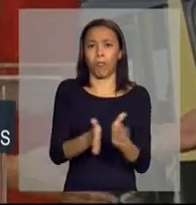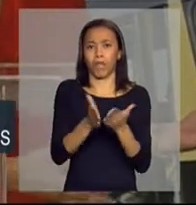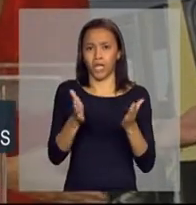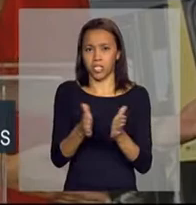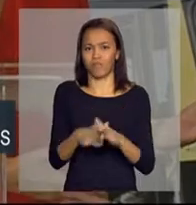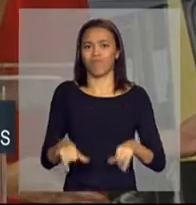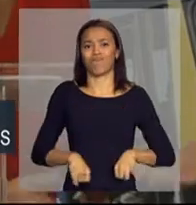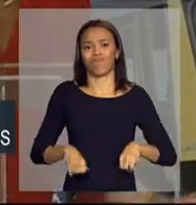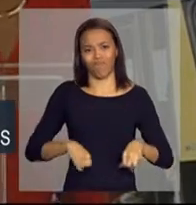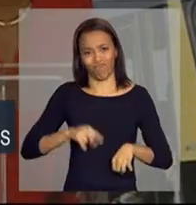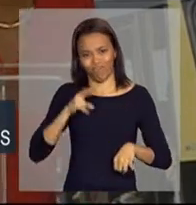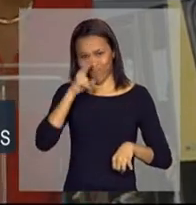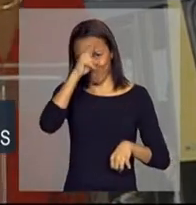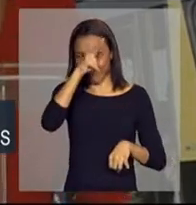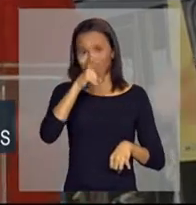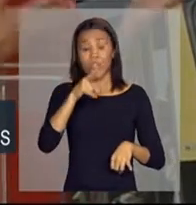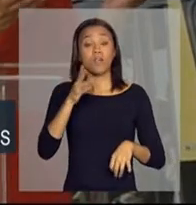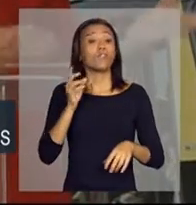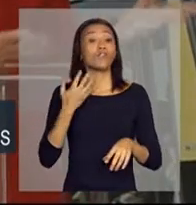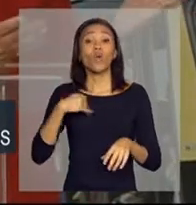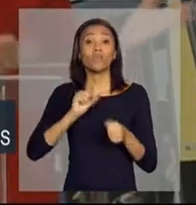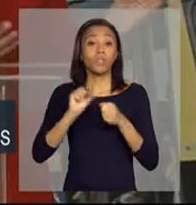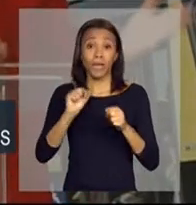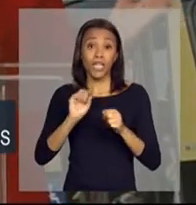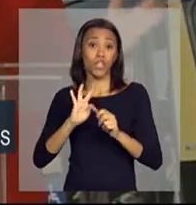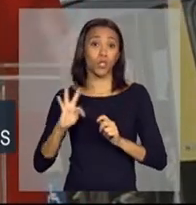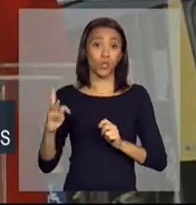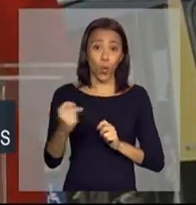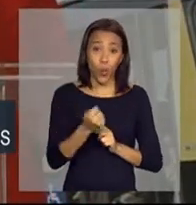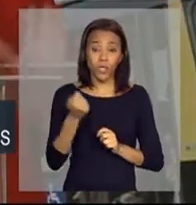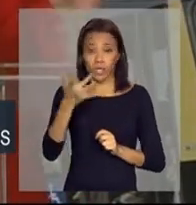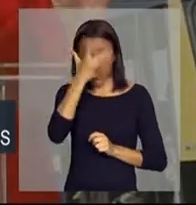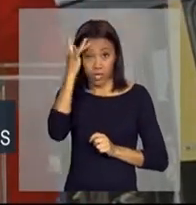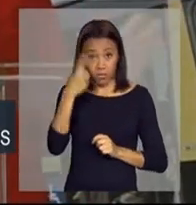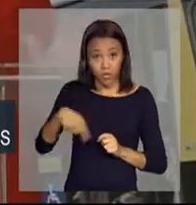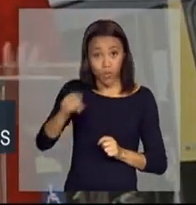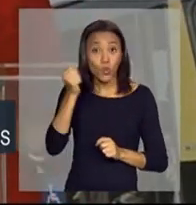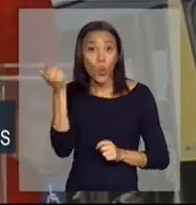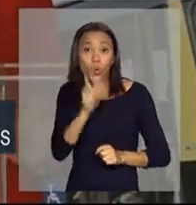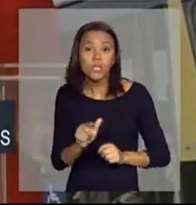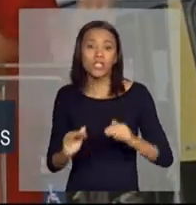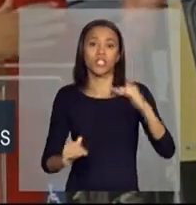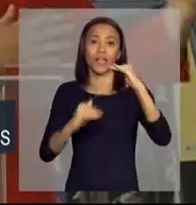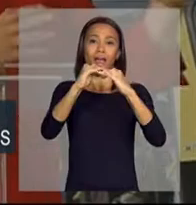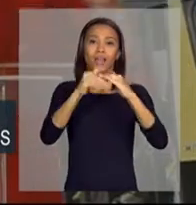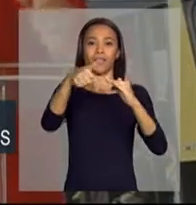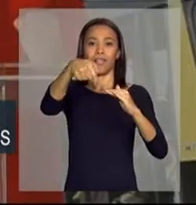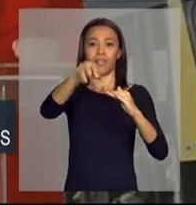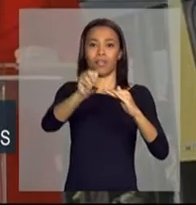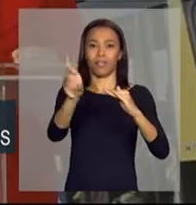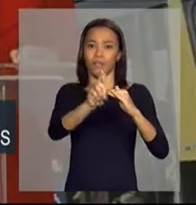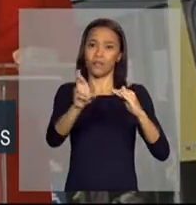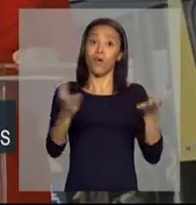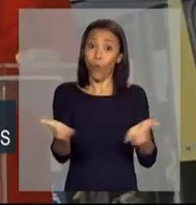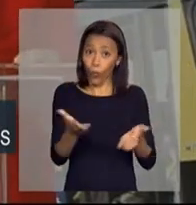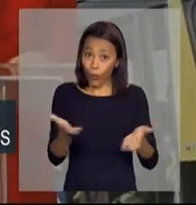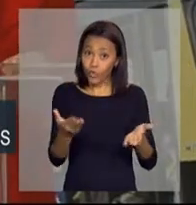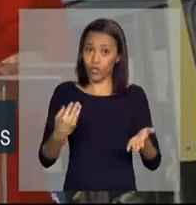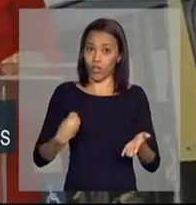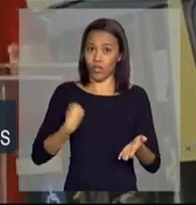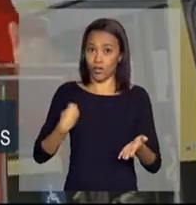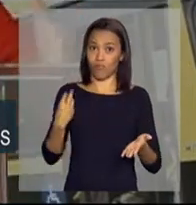foi fazer com que todas as pessoas atingissem os R$ 70,00. Hoje eu participei com o